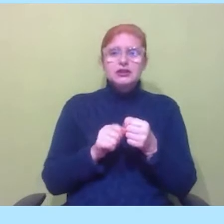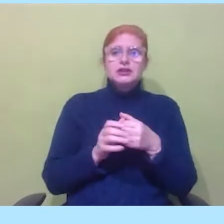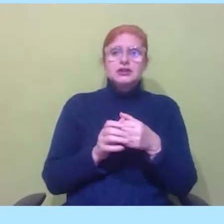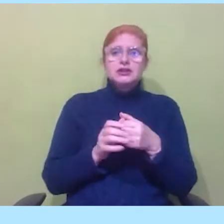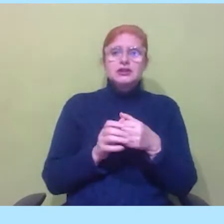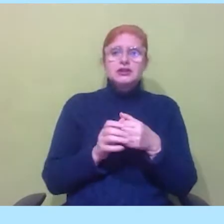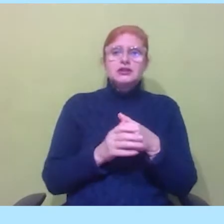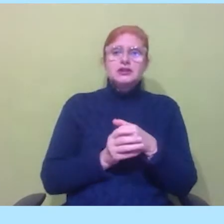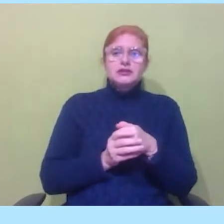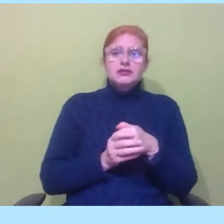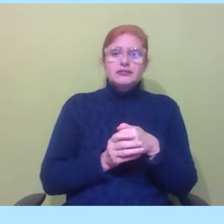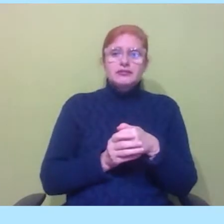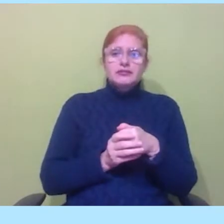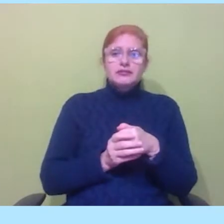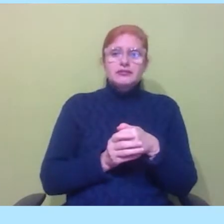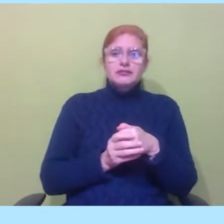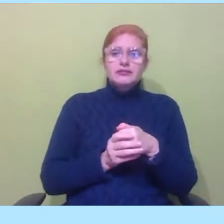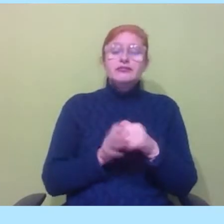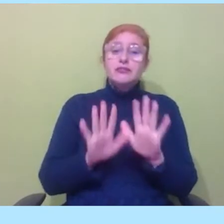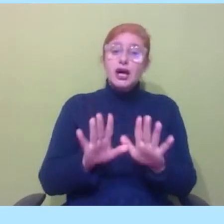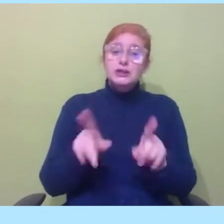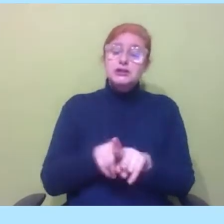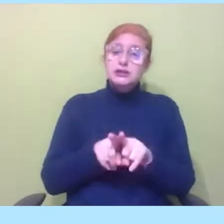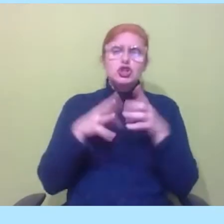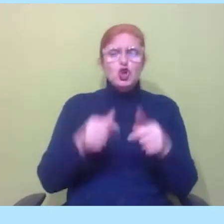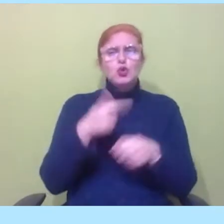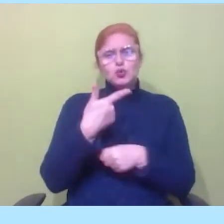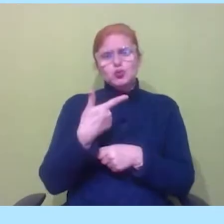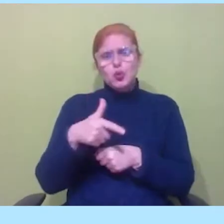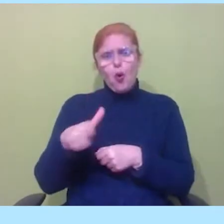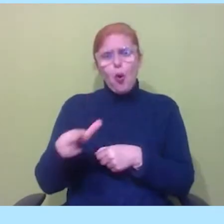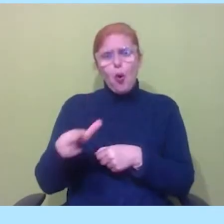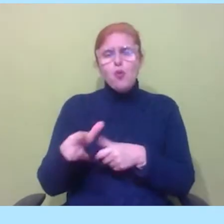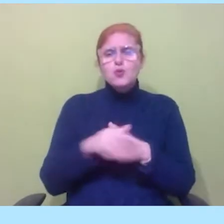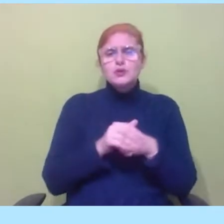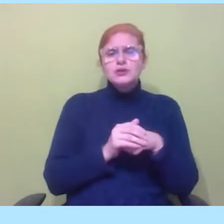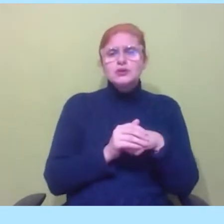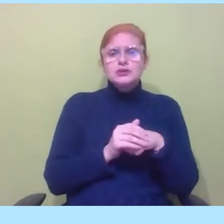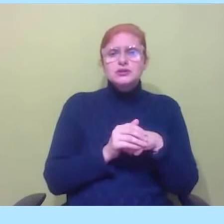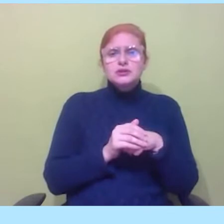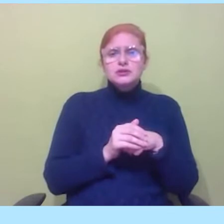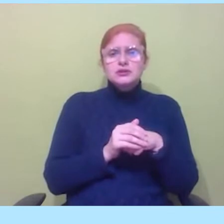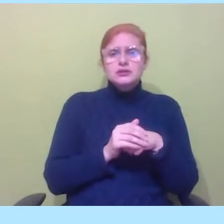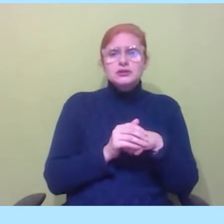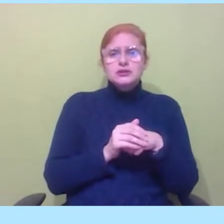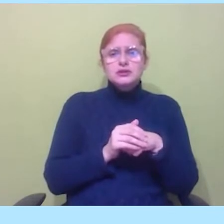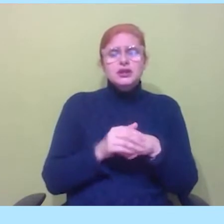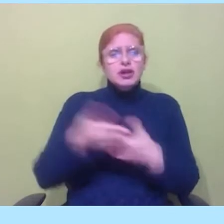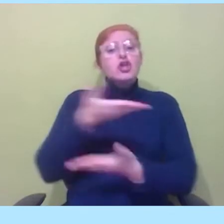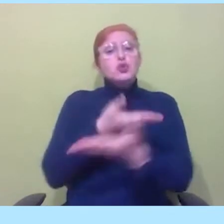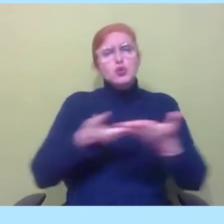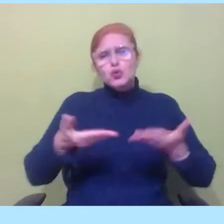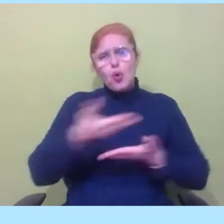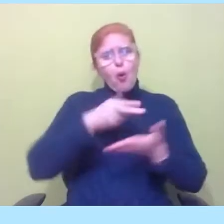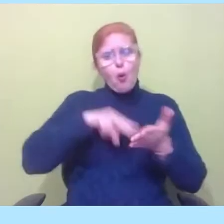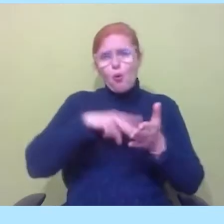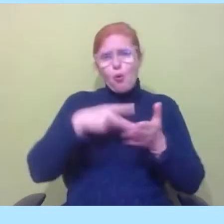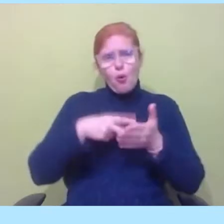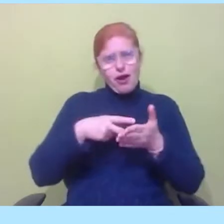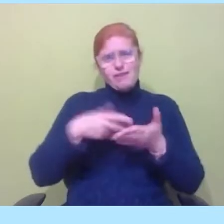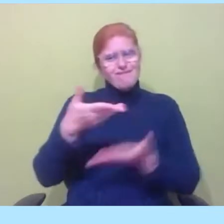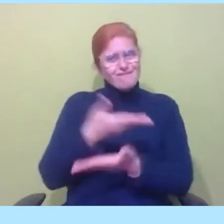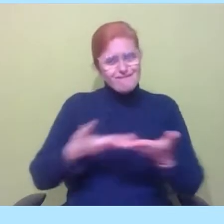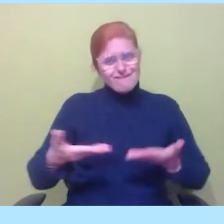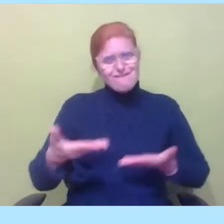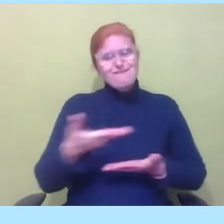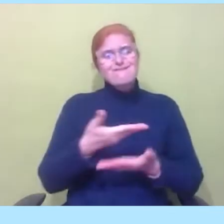Mas também em todas as outras, né? Como uma troca mesmo, né? Como um simbionte mesmo, uma coisa,